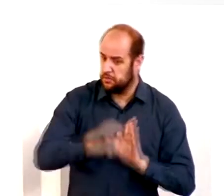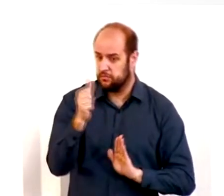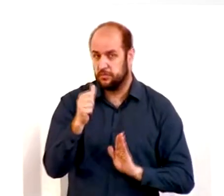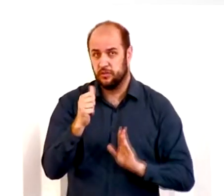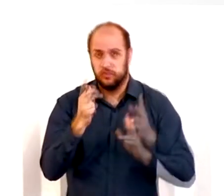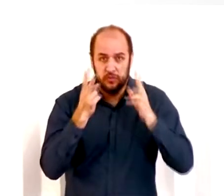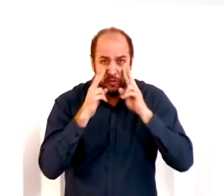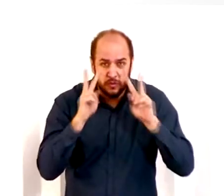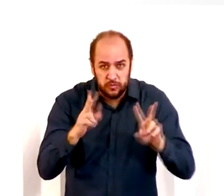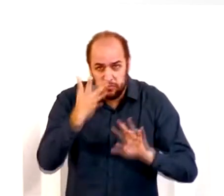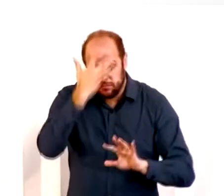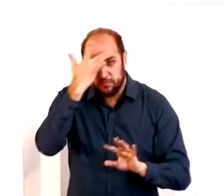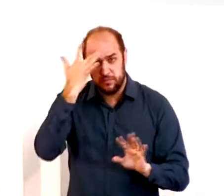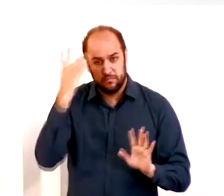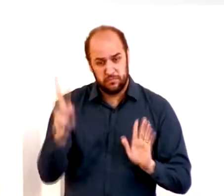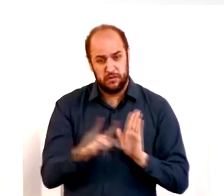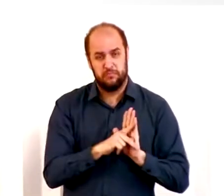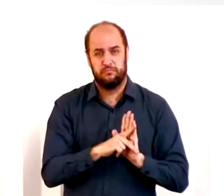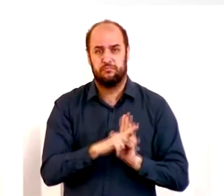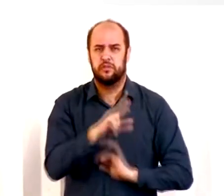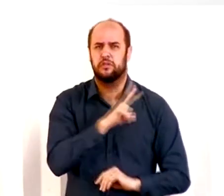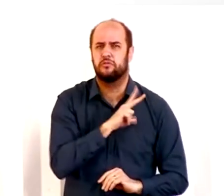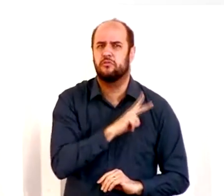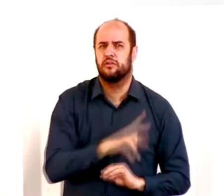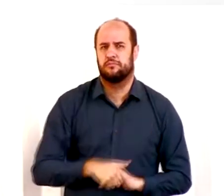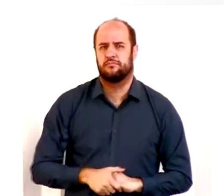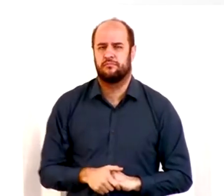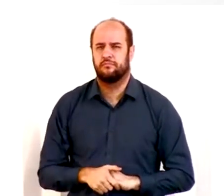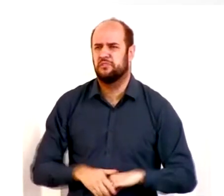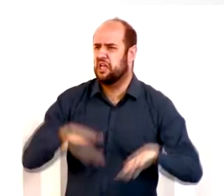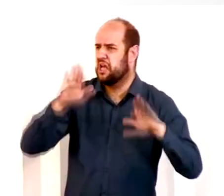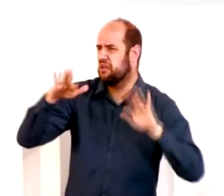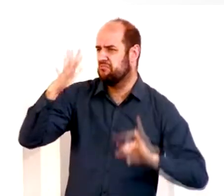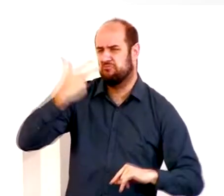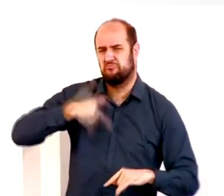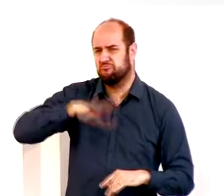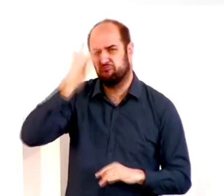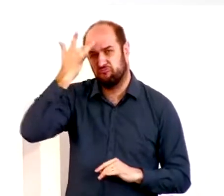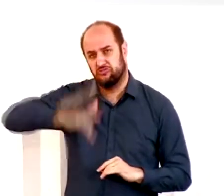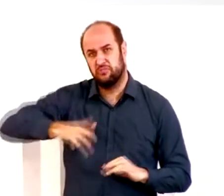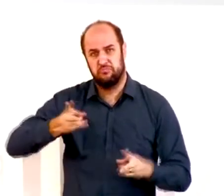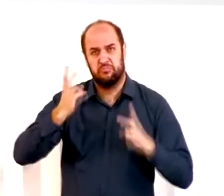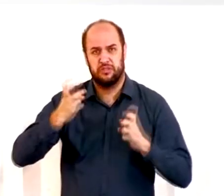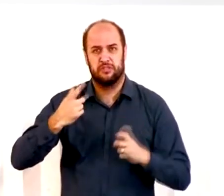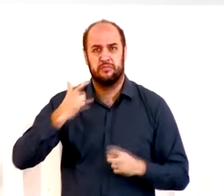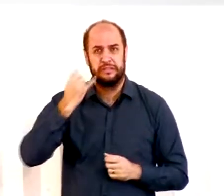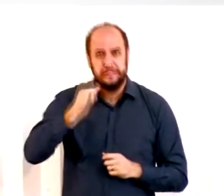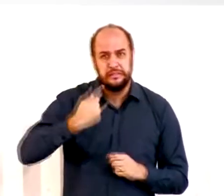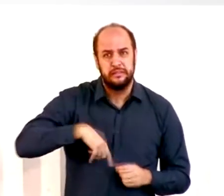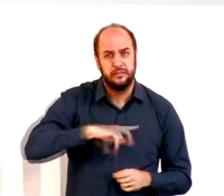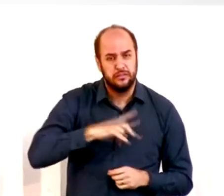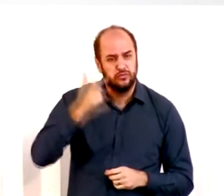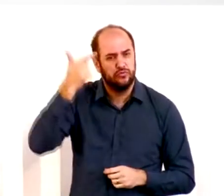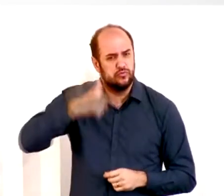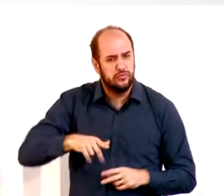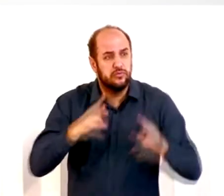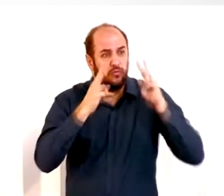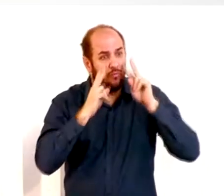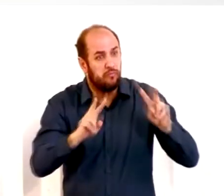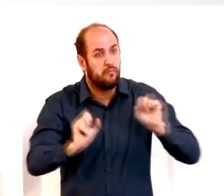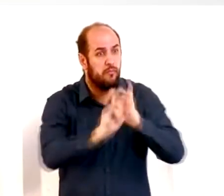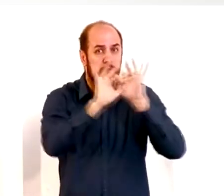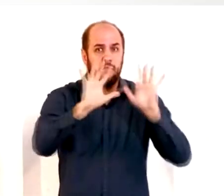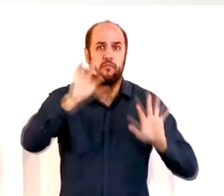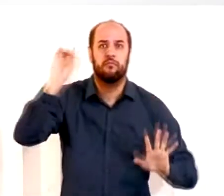é importante que tenha. Às vezes nós não conseguimos perceber bem, se temos a condição de testemunhar para a glória